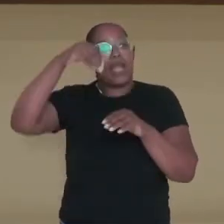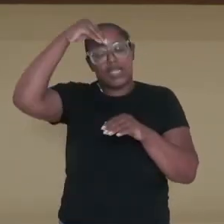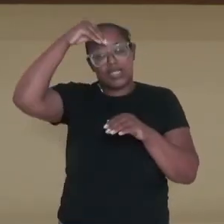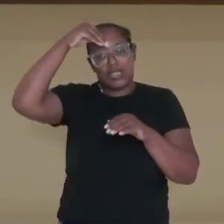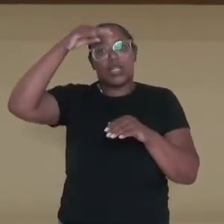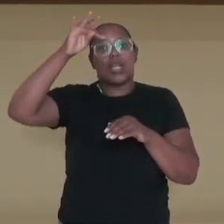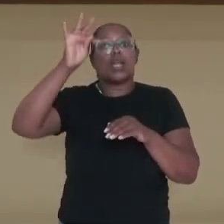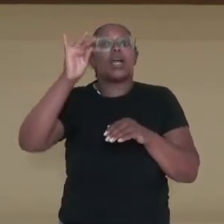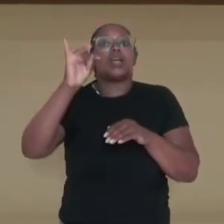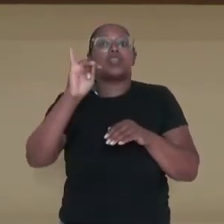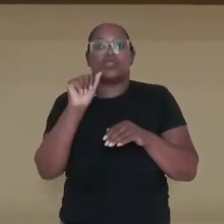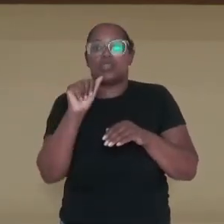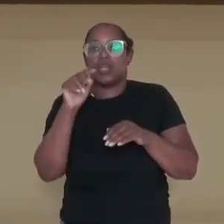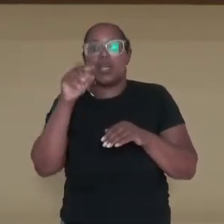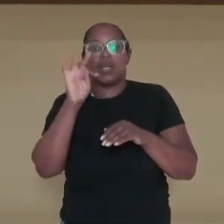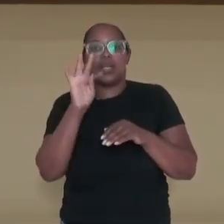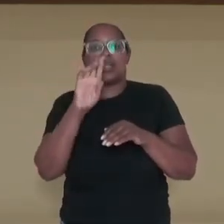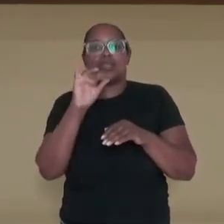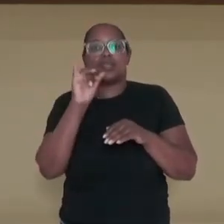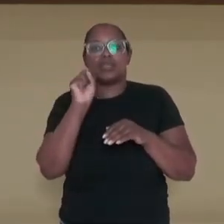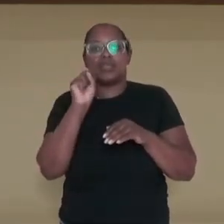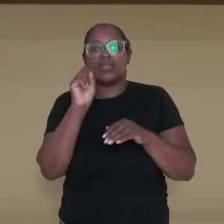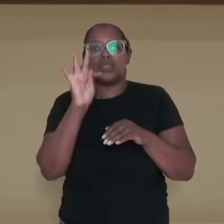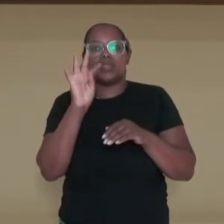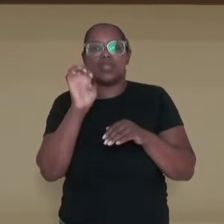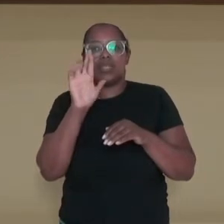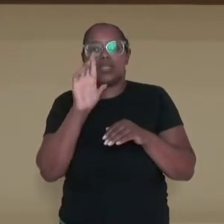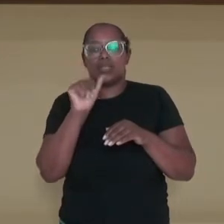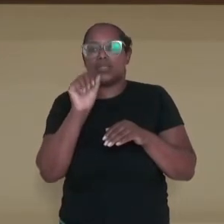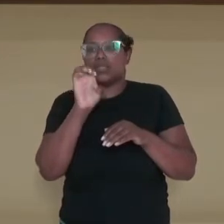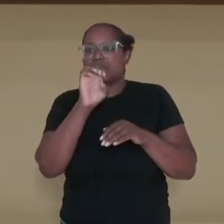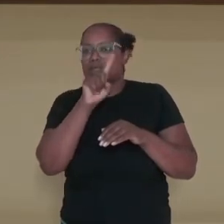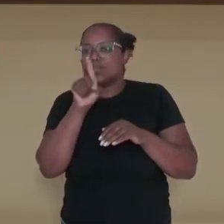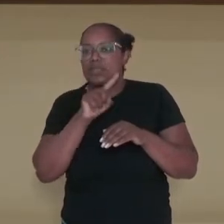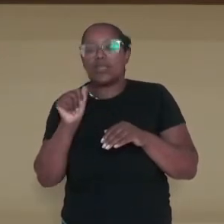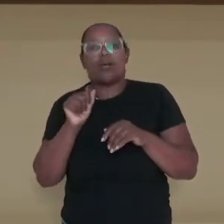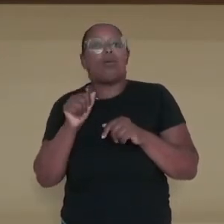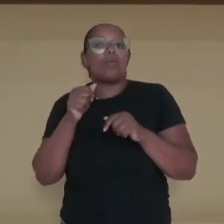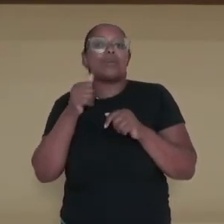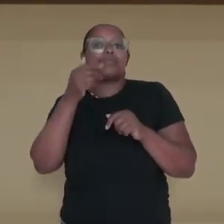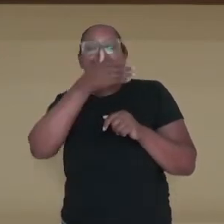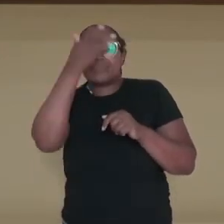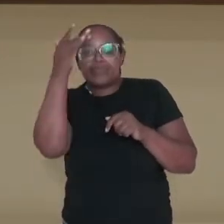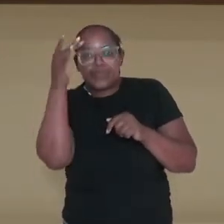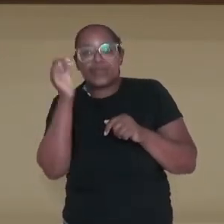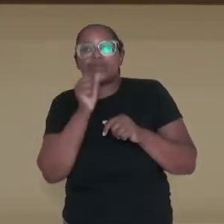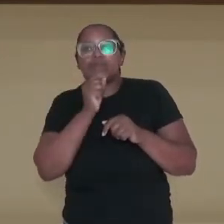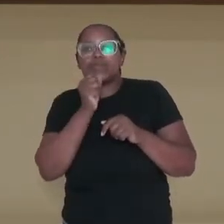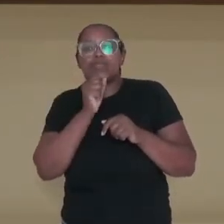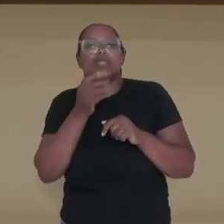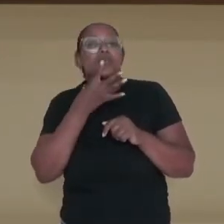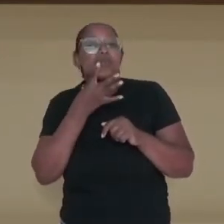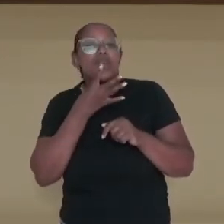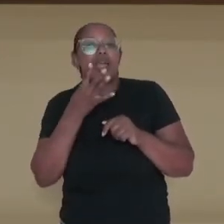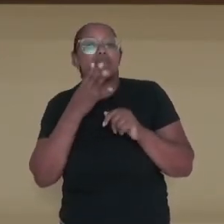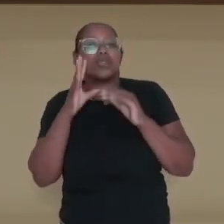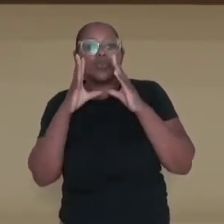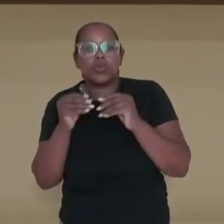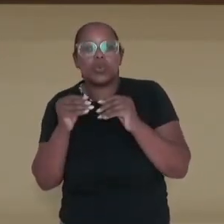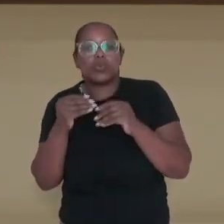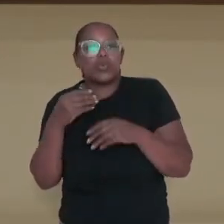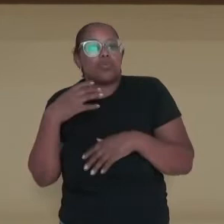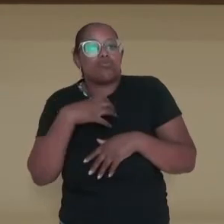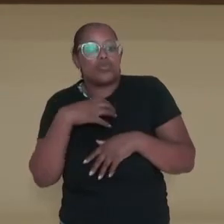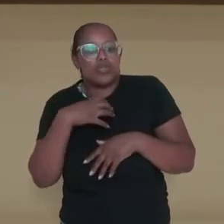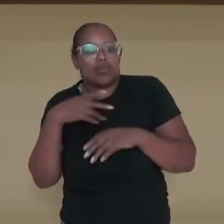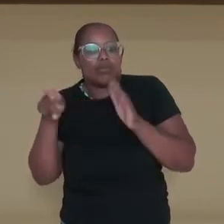uma idosa que mostra-se sábia e conhecedora das crenças do seu país. As personagens conversam sobre